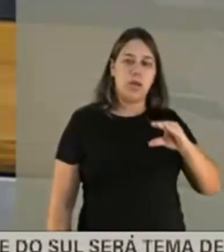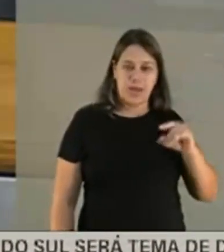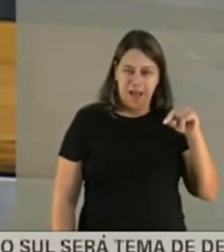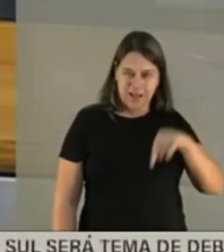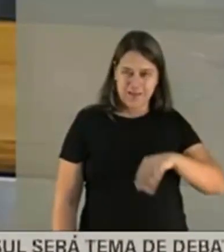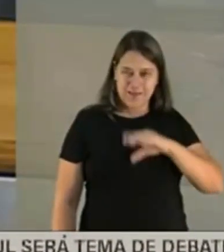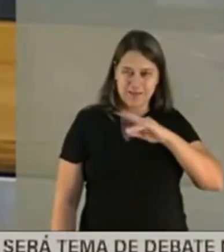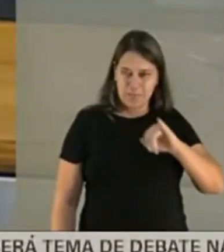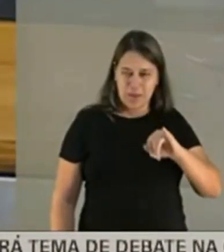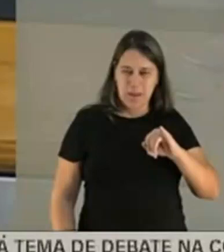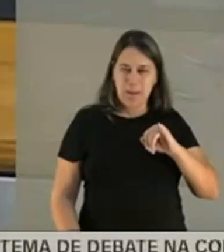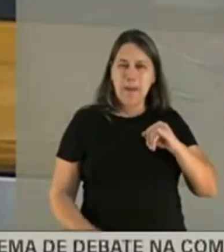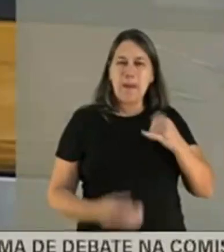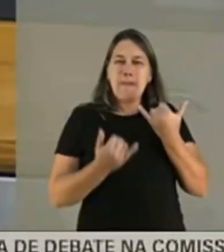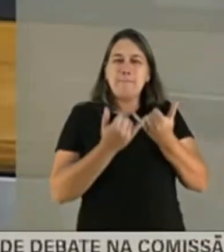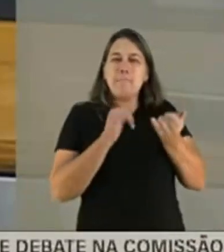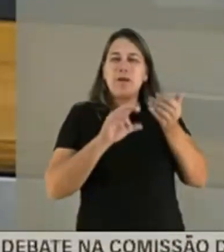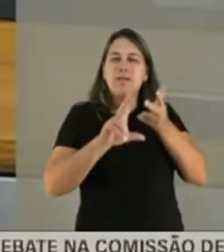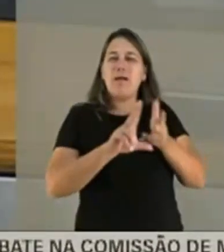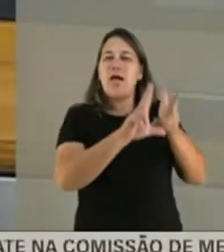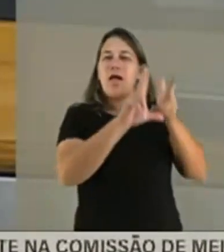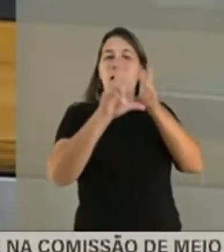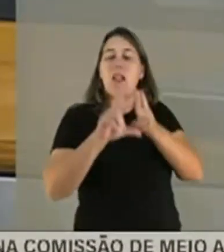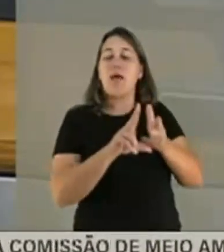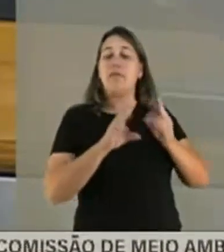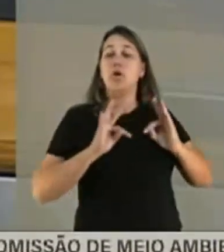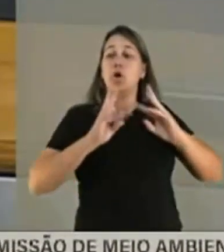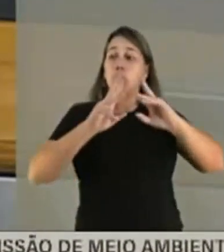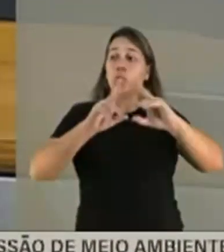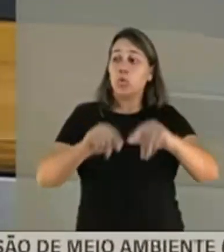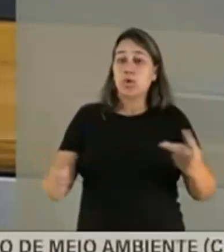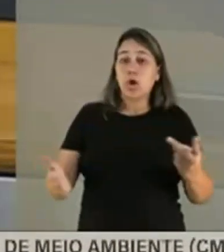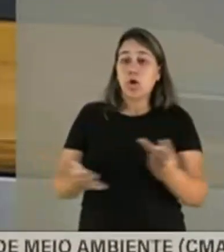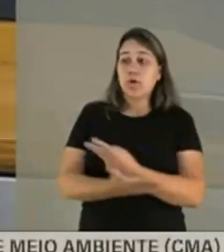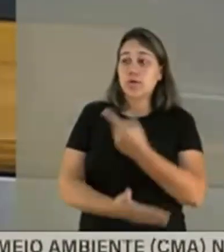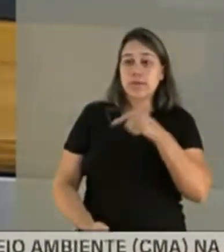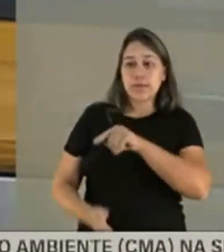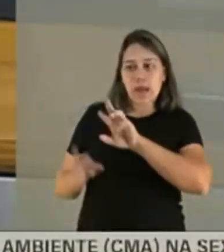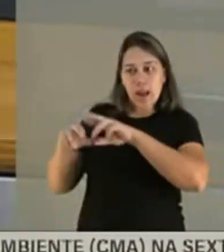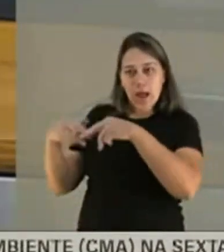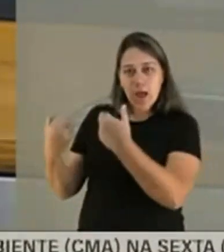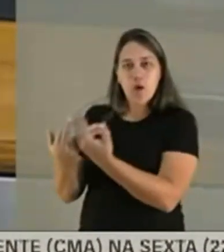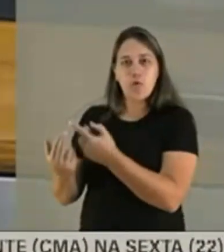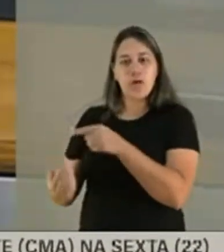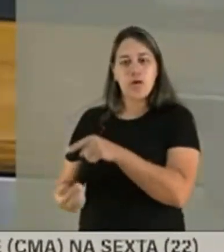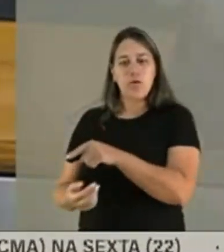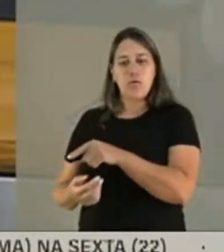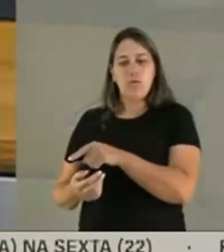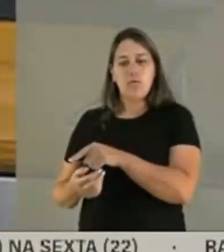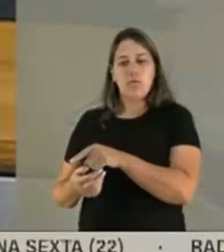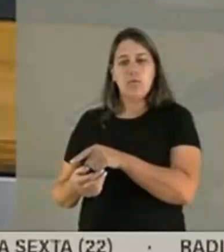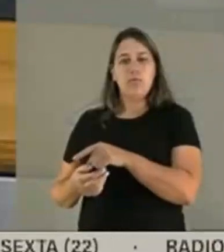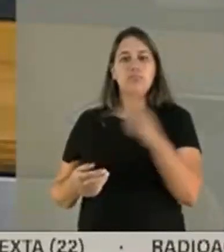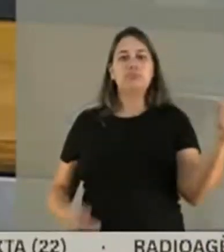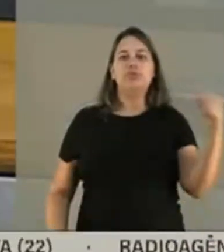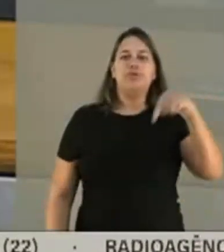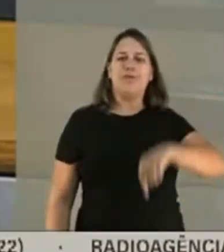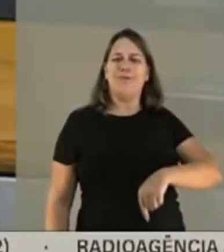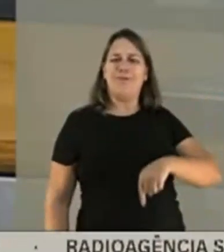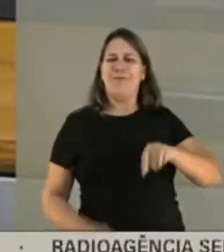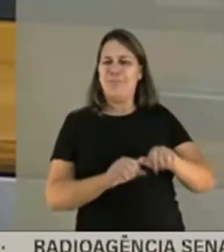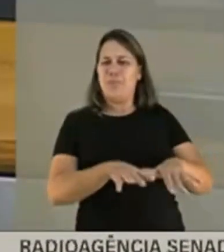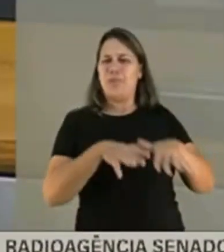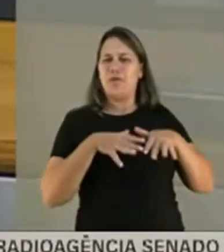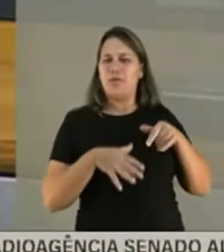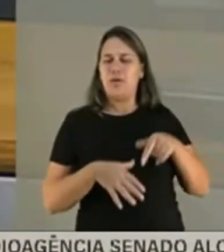parecia uma live, ou seja, tudo o que ocorria dessa reunião do CONITEC era trazido para este